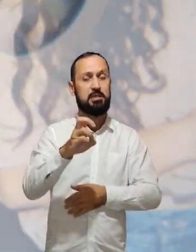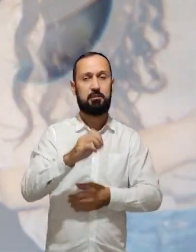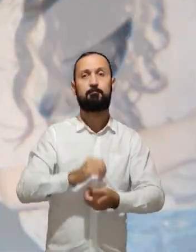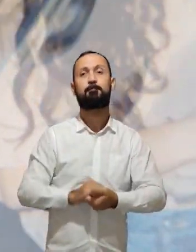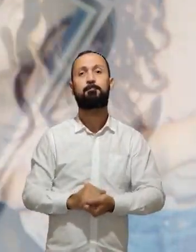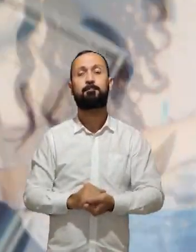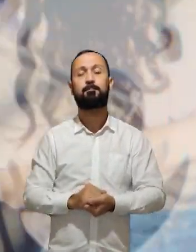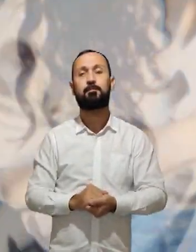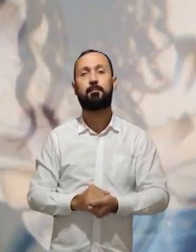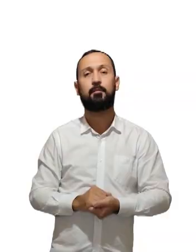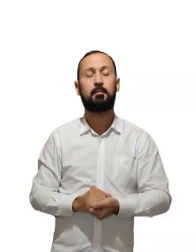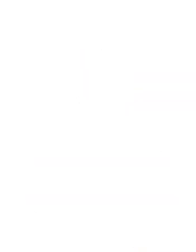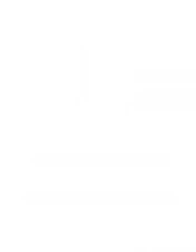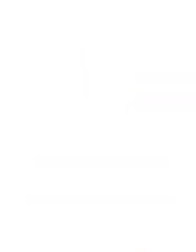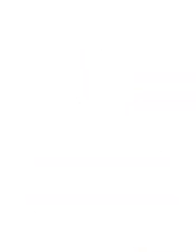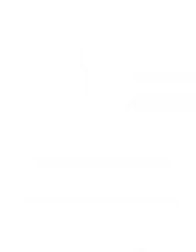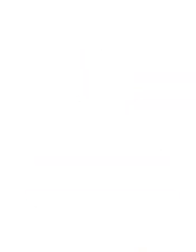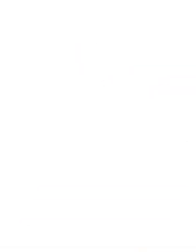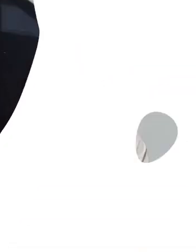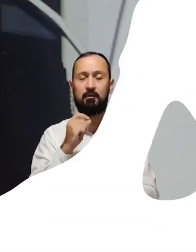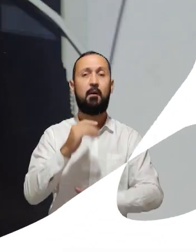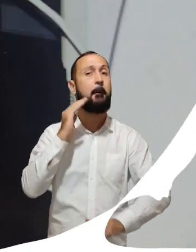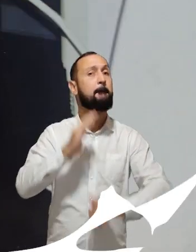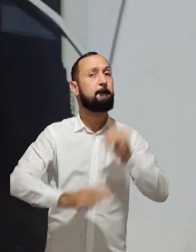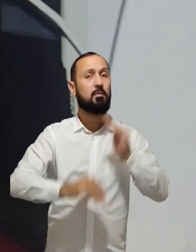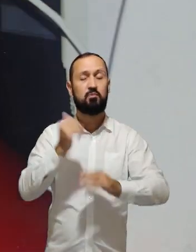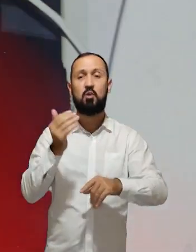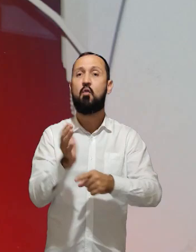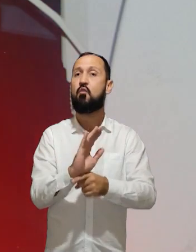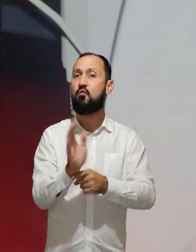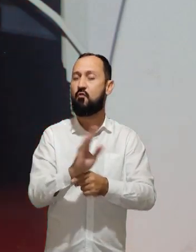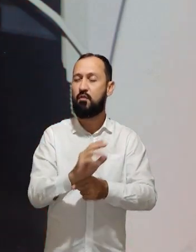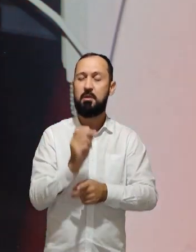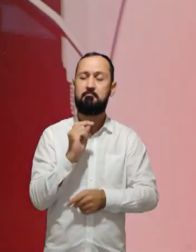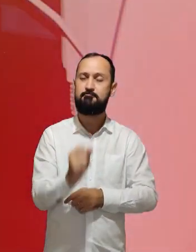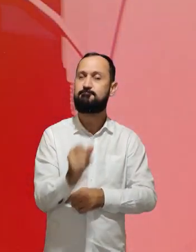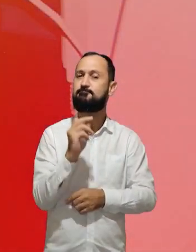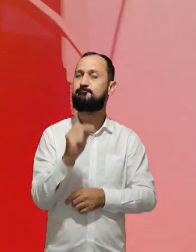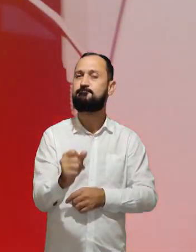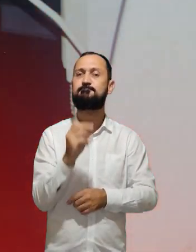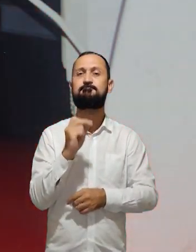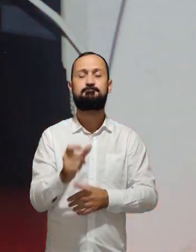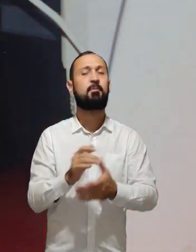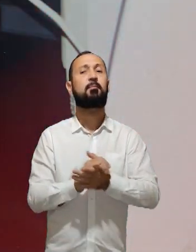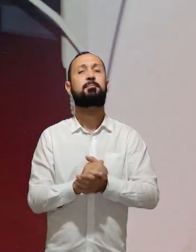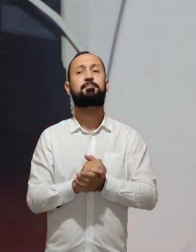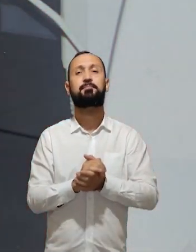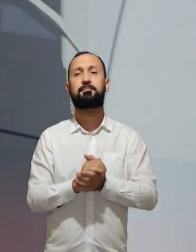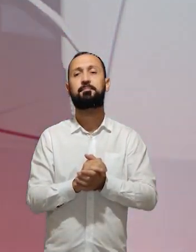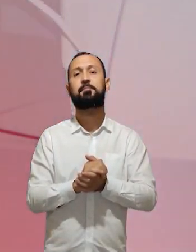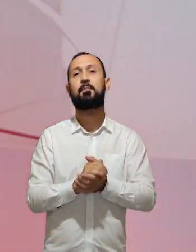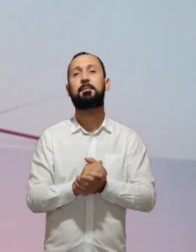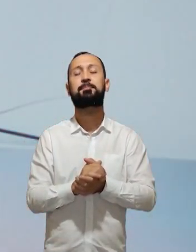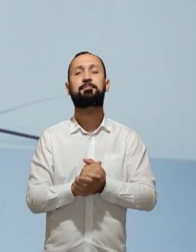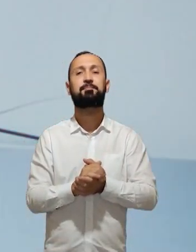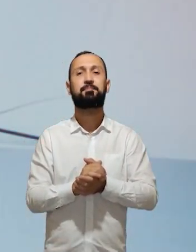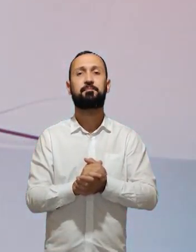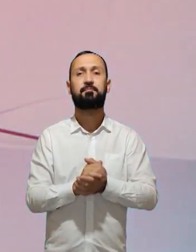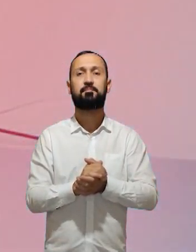grafitar aos 15 anos. Eu fui muito tempo profissional de vídeo, né? Muito tempo. Então,